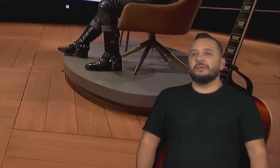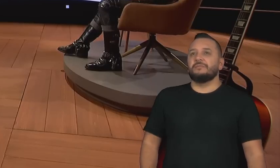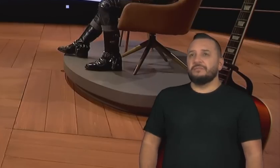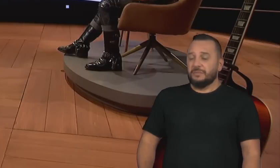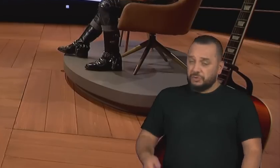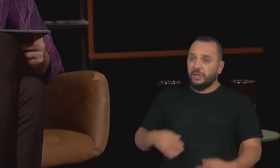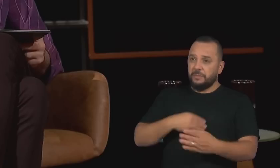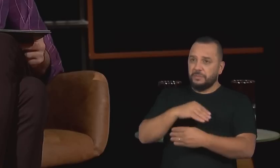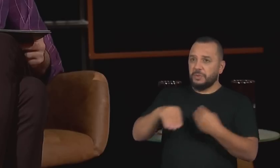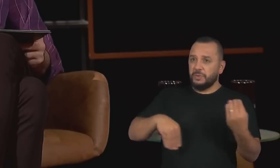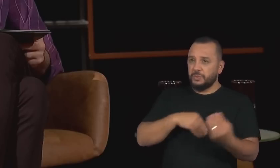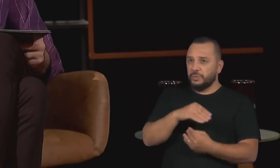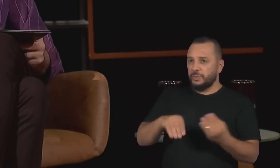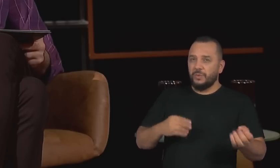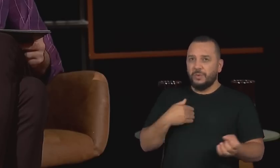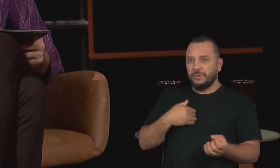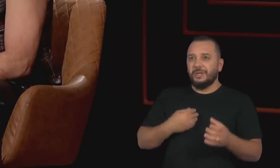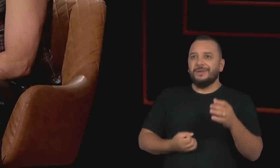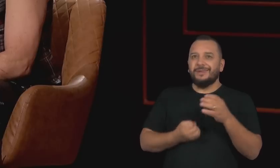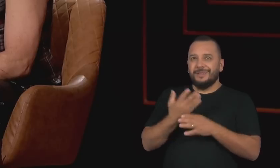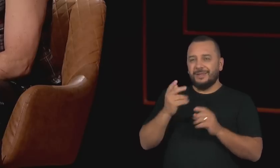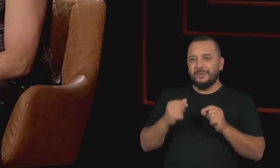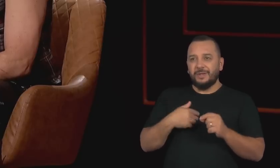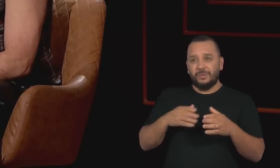gente misturou e fizemos esse álbum,